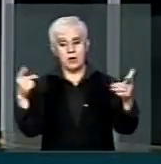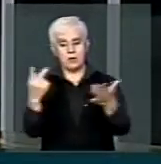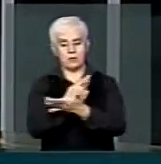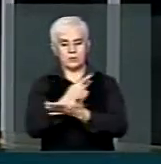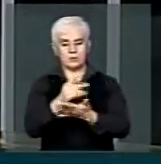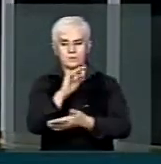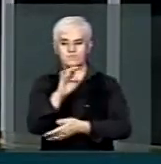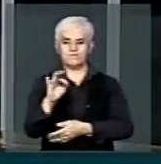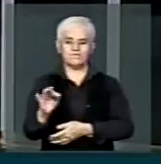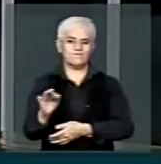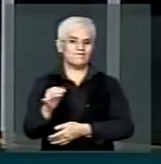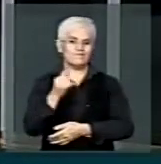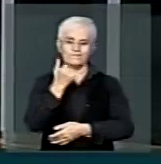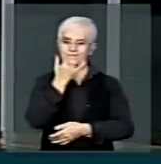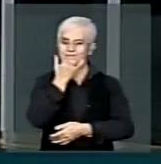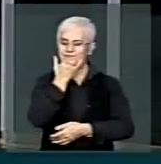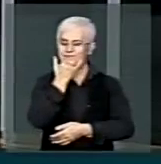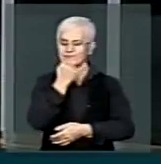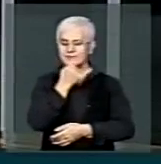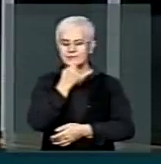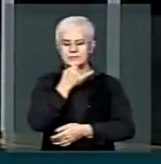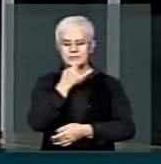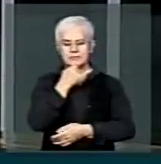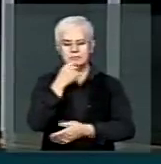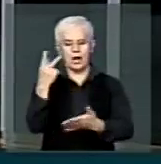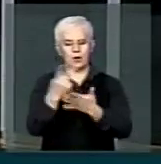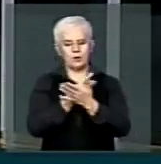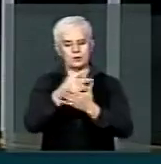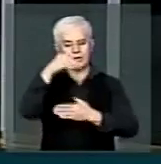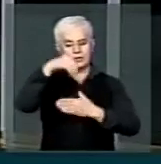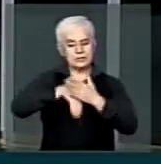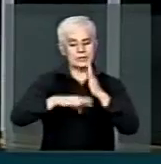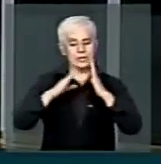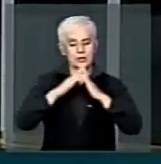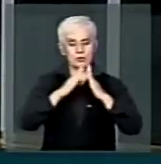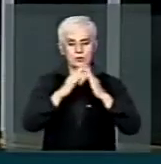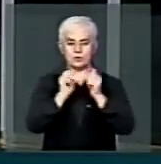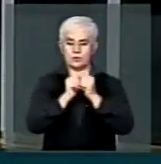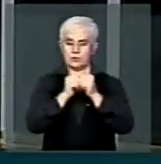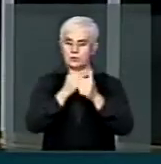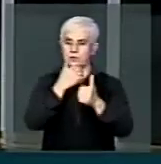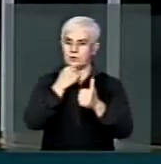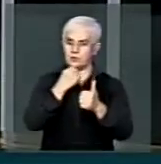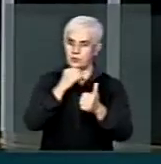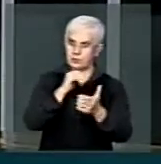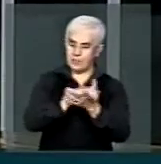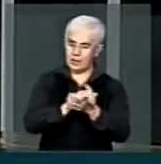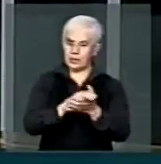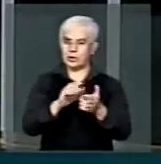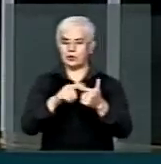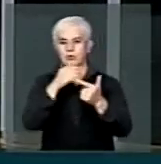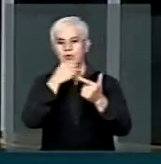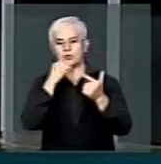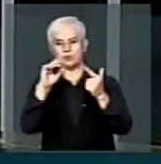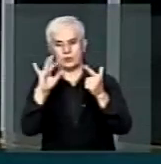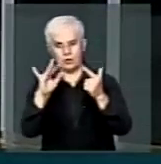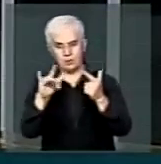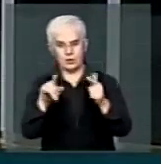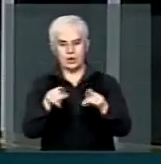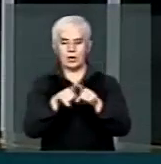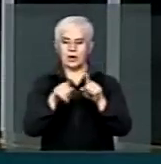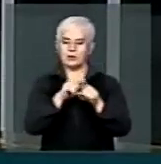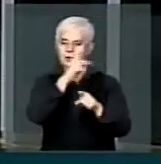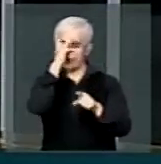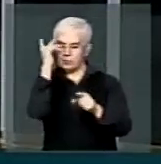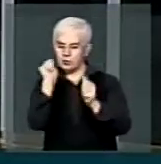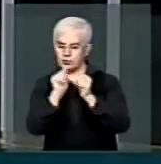casos, infelizmente, ocorre dentro da própria casa, envolvendo maridos, namorados, até os